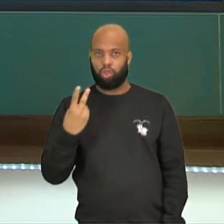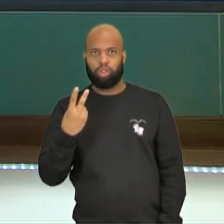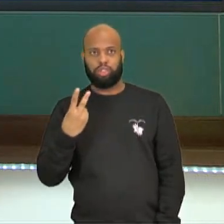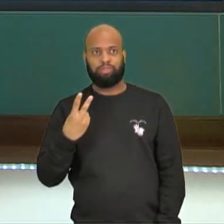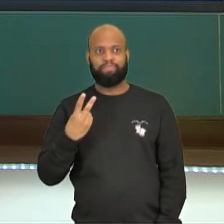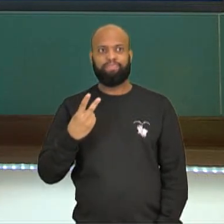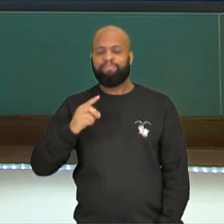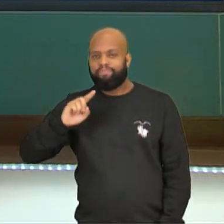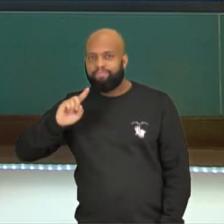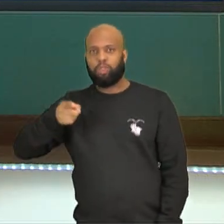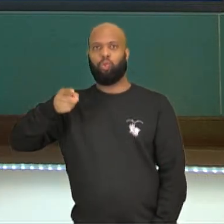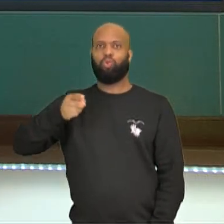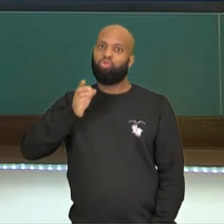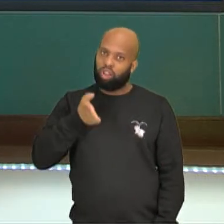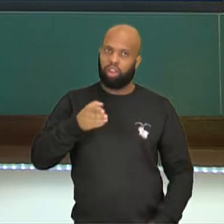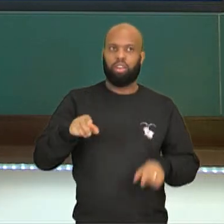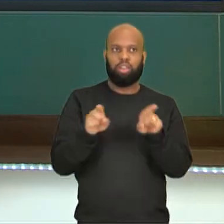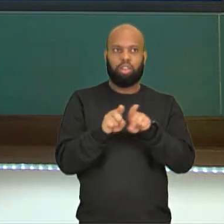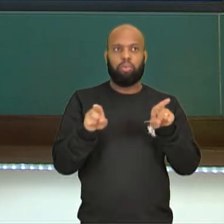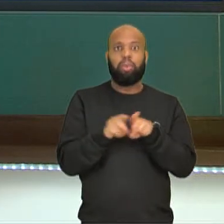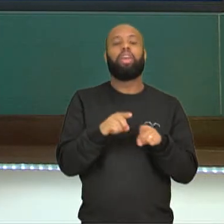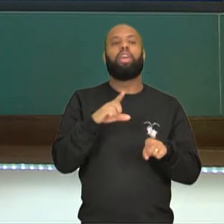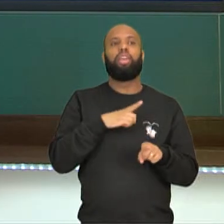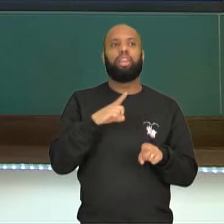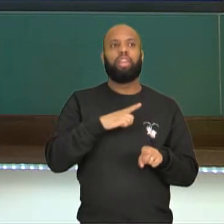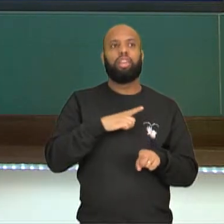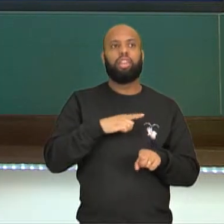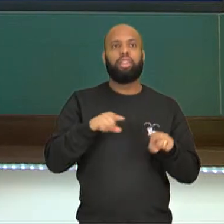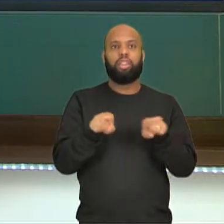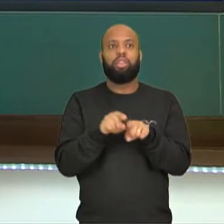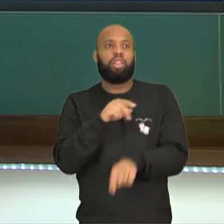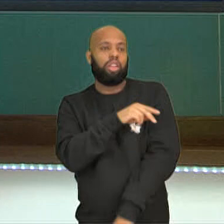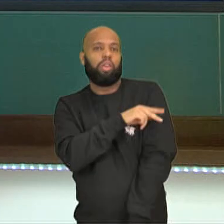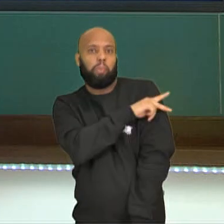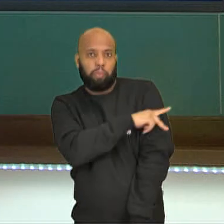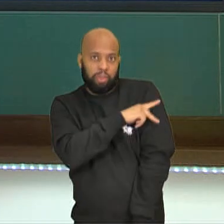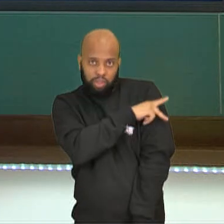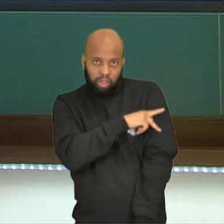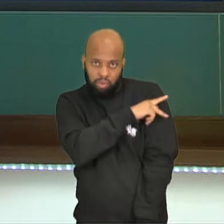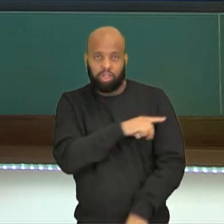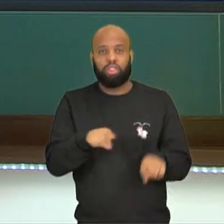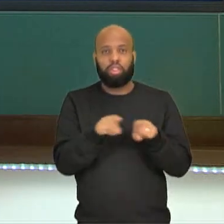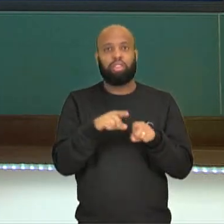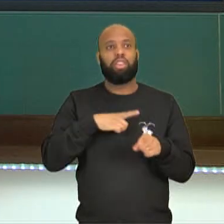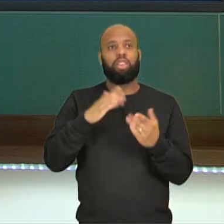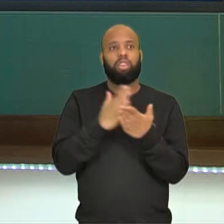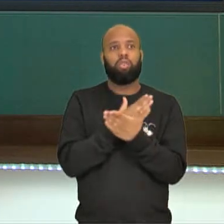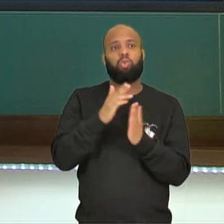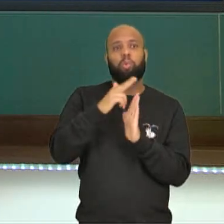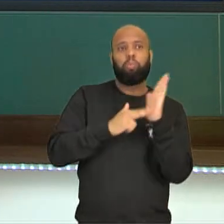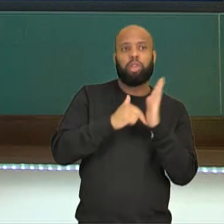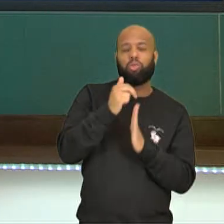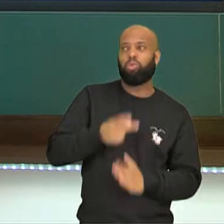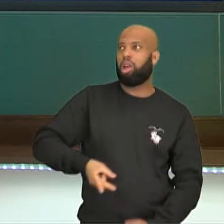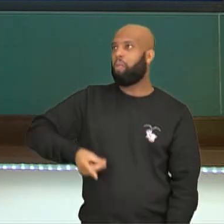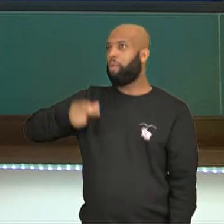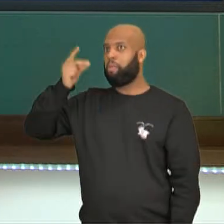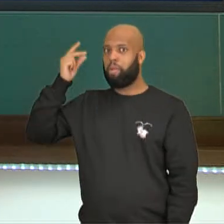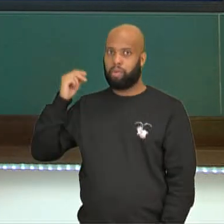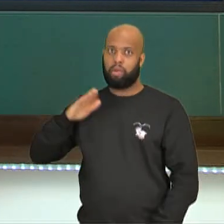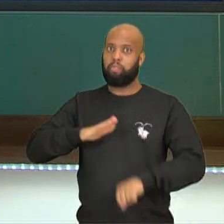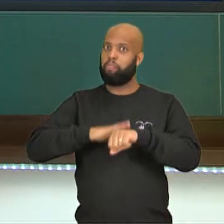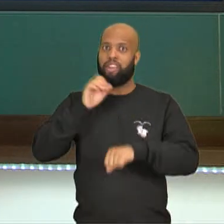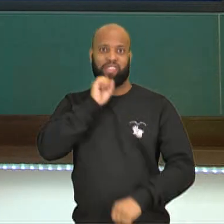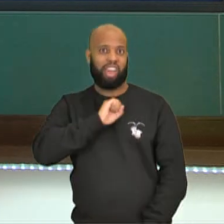nós temos pinturas rupestres com 15 mil anos de idade, 14 mil. Só a pintura já ganhou da teoria do